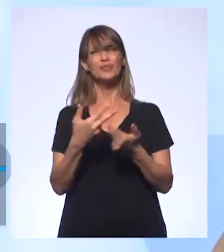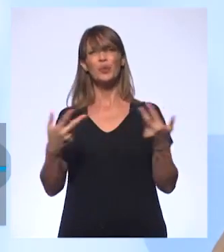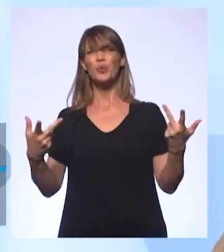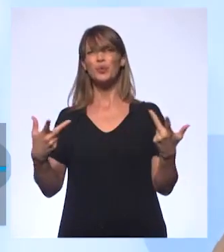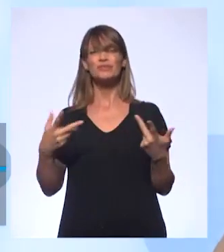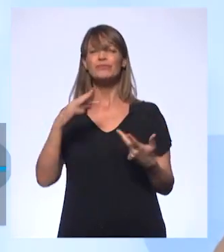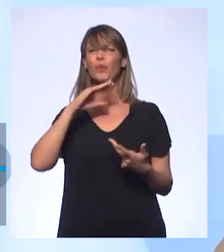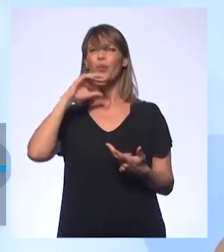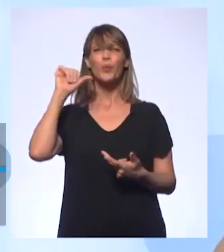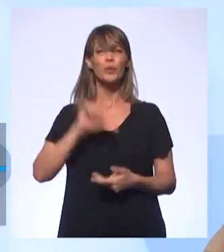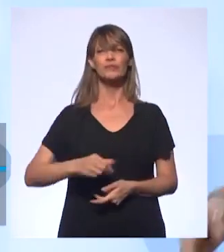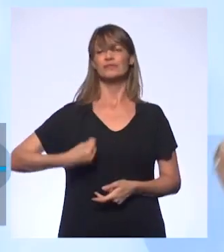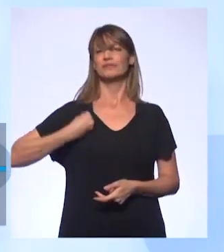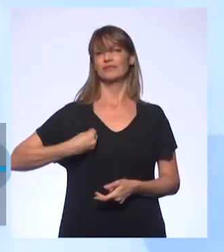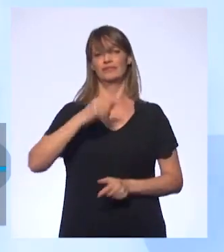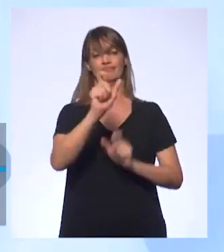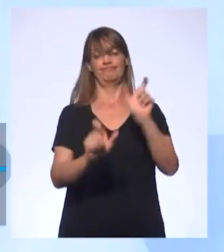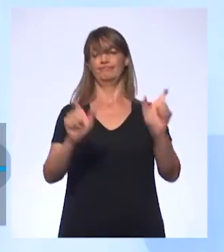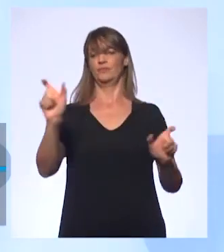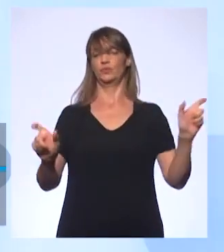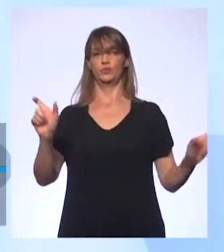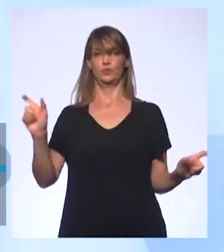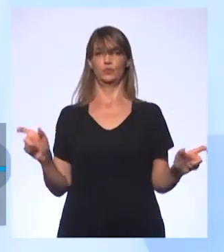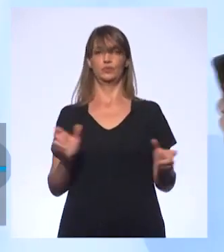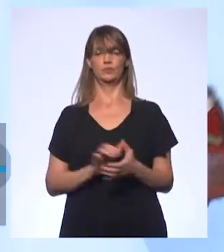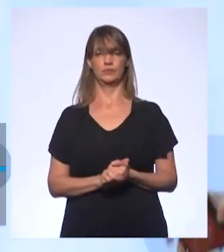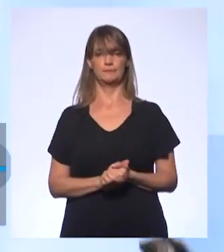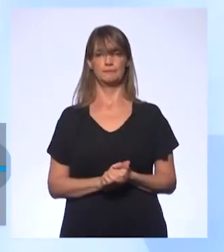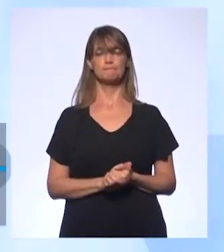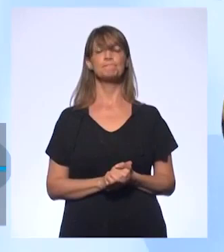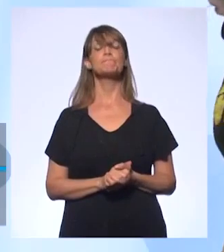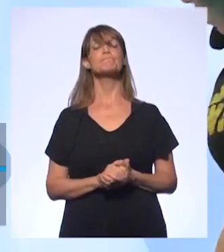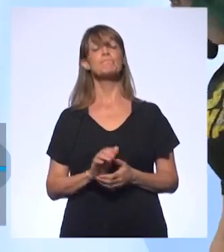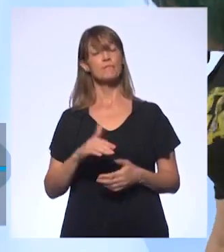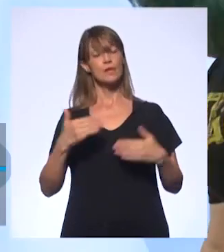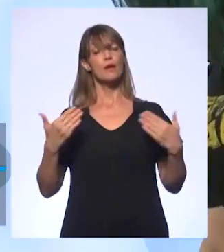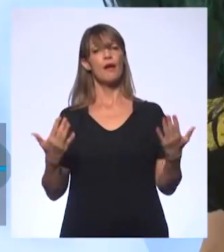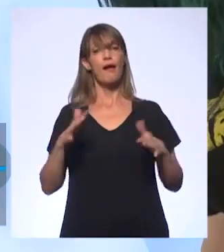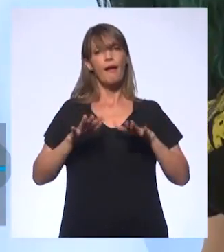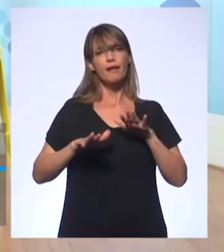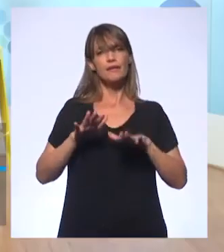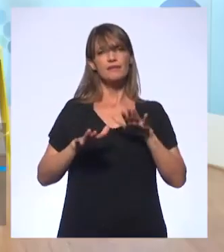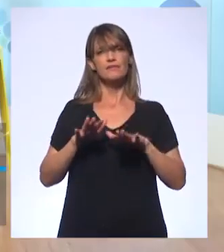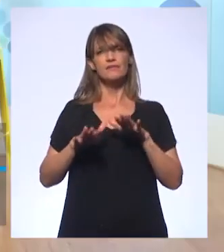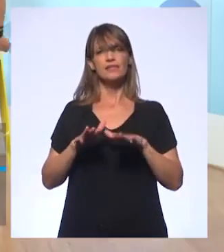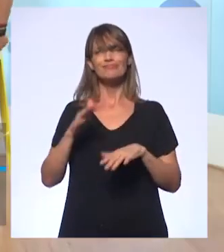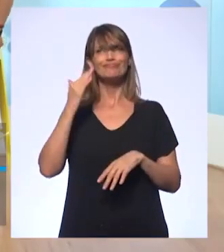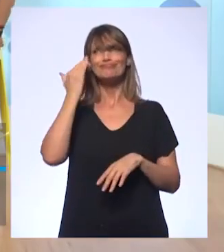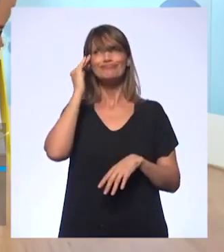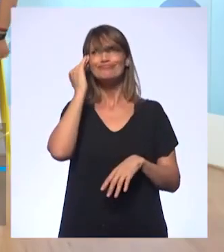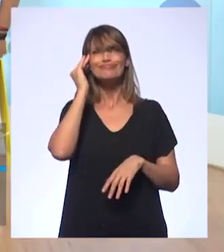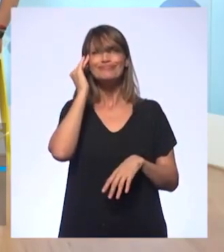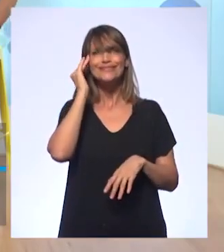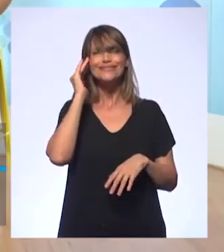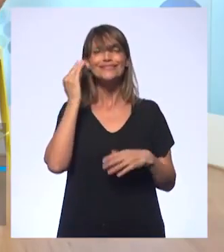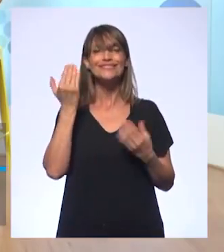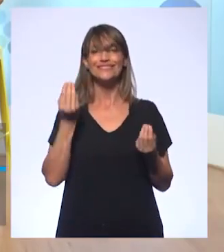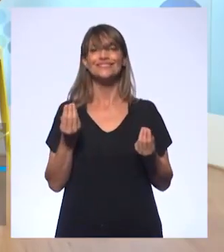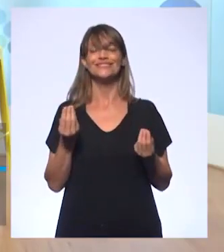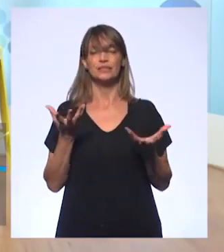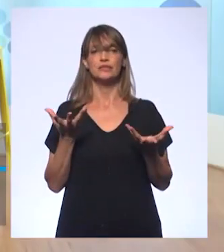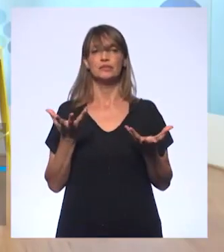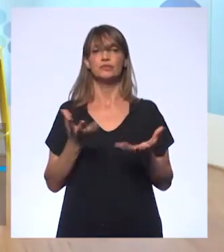nós banalizamos tanto essa questão da desigualdade que nós não compreendemos, assim como tudo dentro